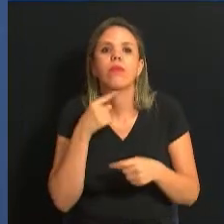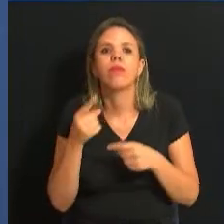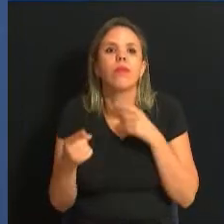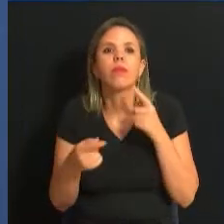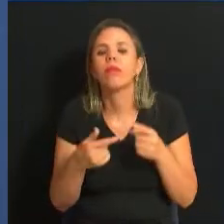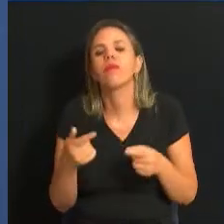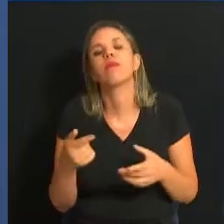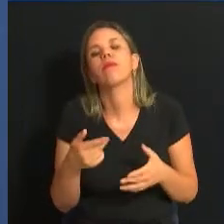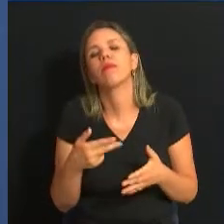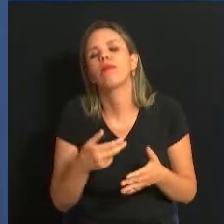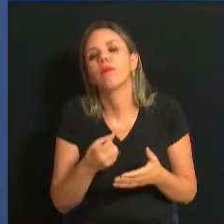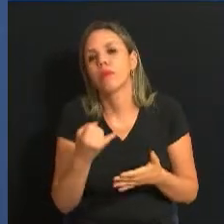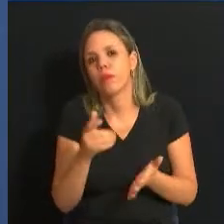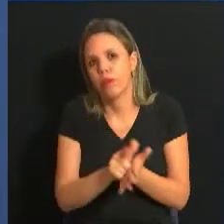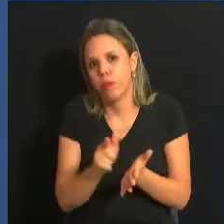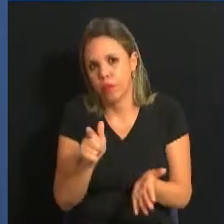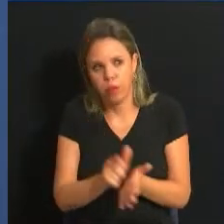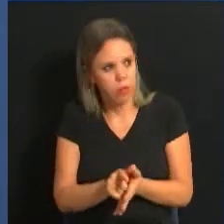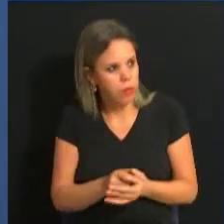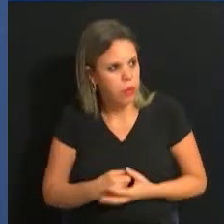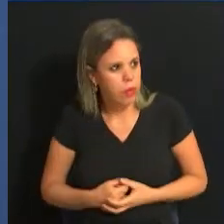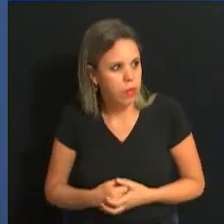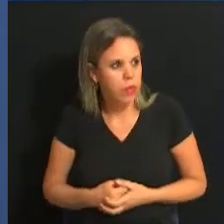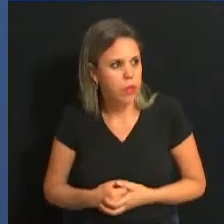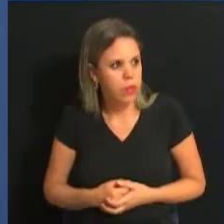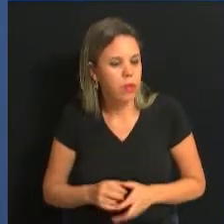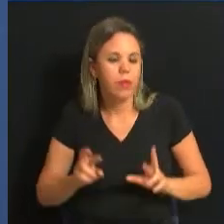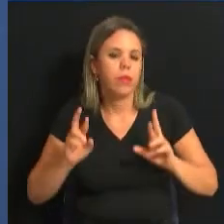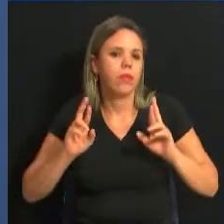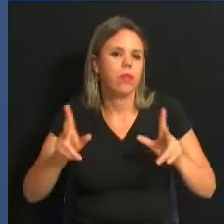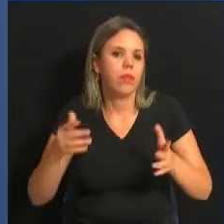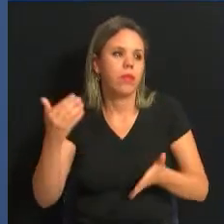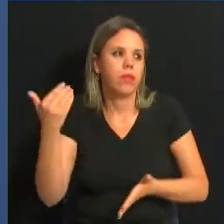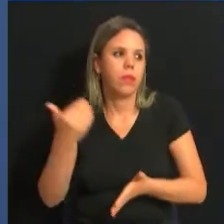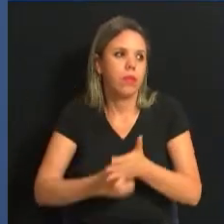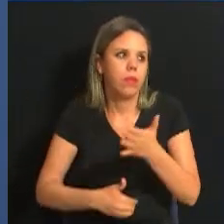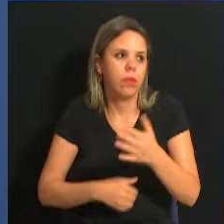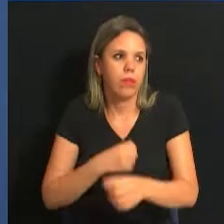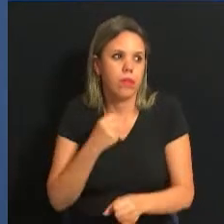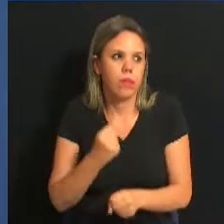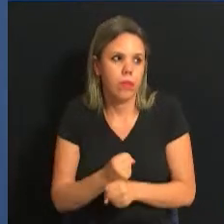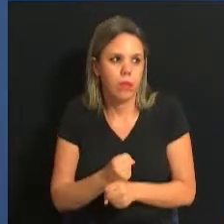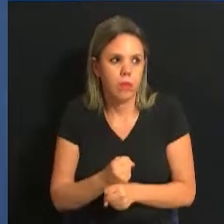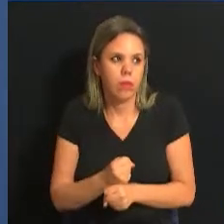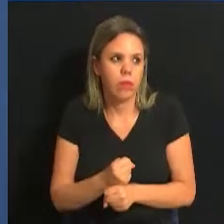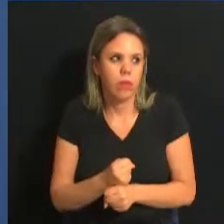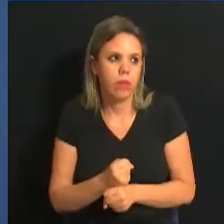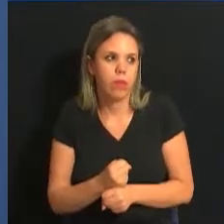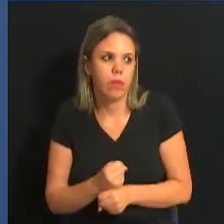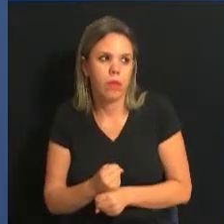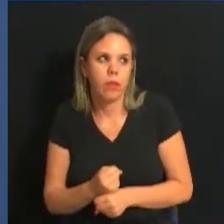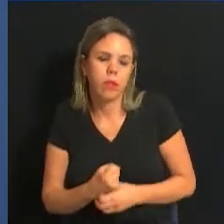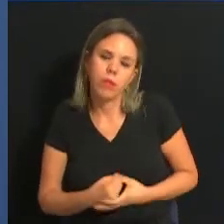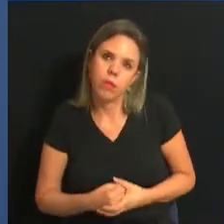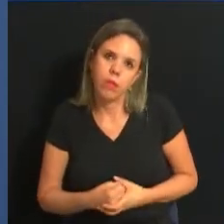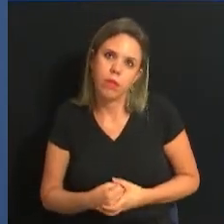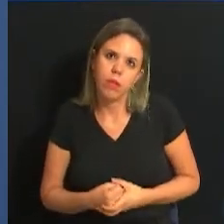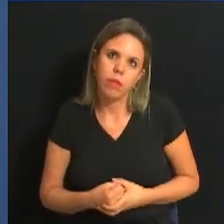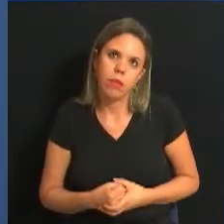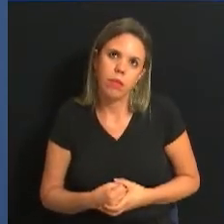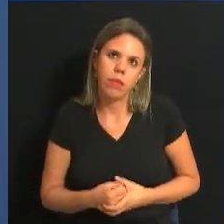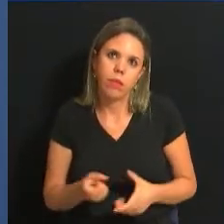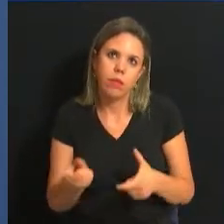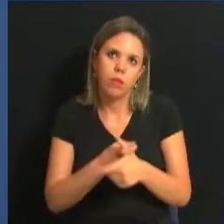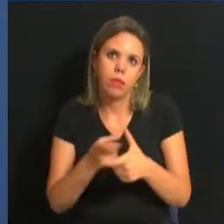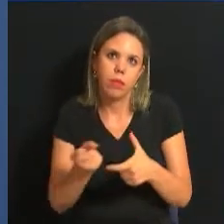via do carnê. Uma diferença no desconto deste ano é que não leva em conta a adimplência do